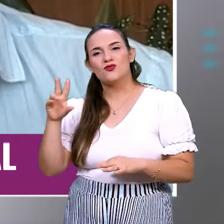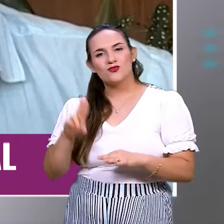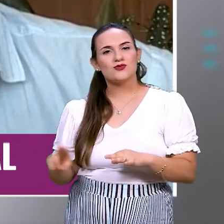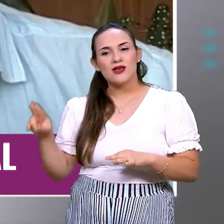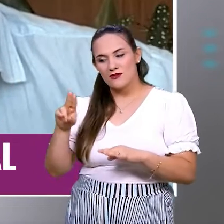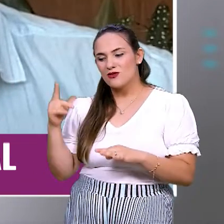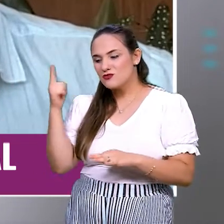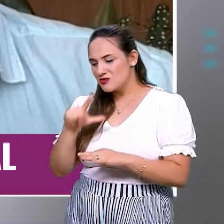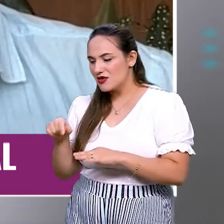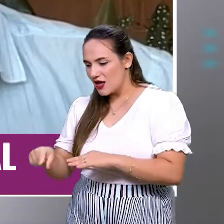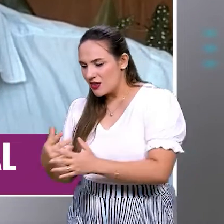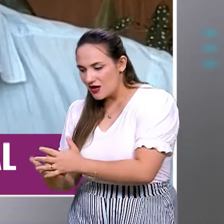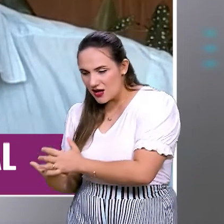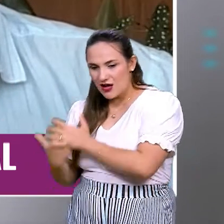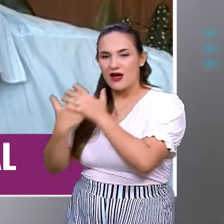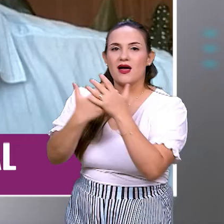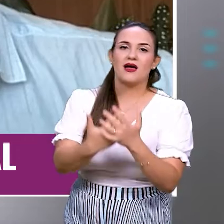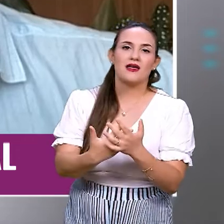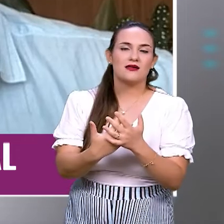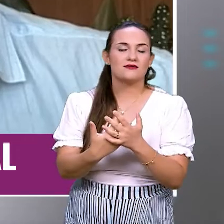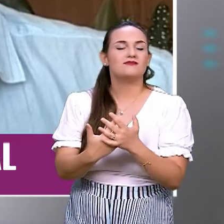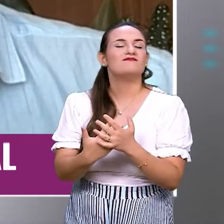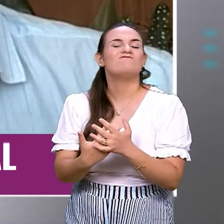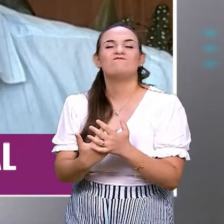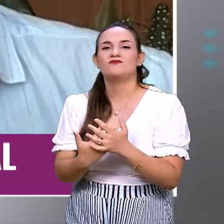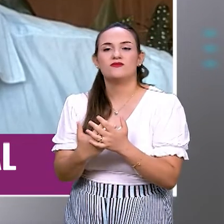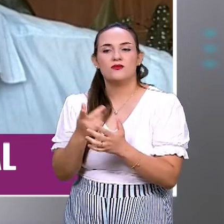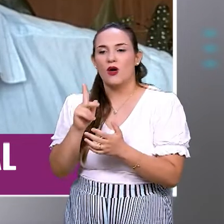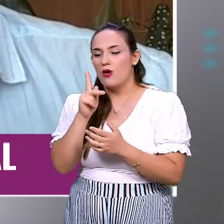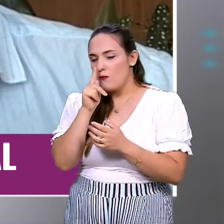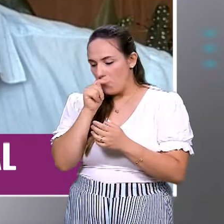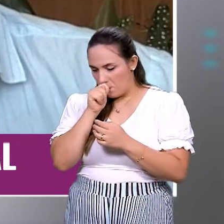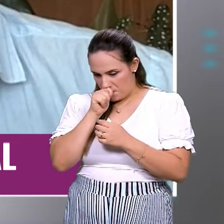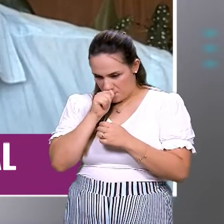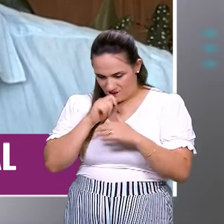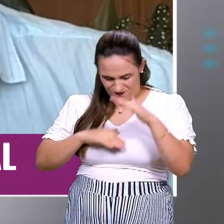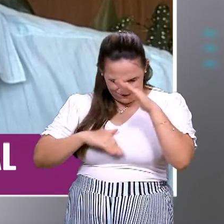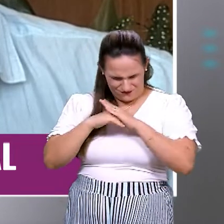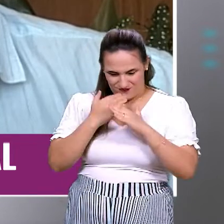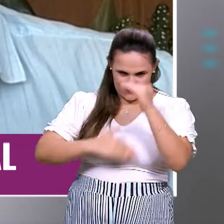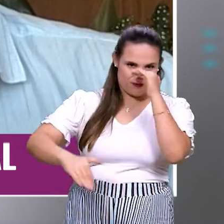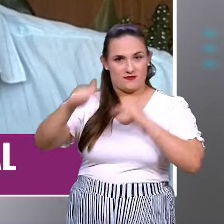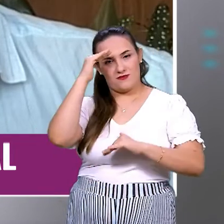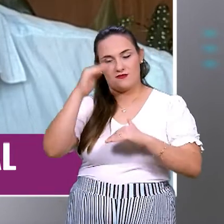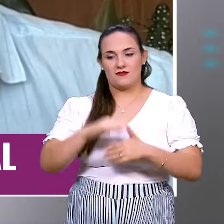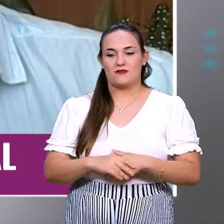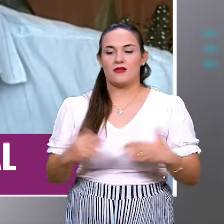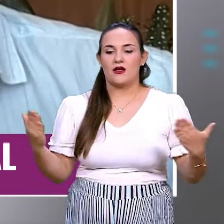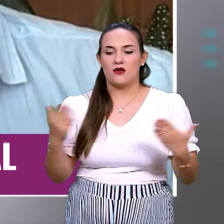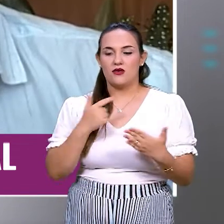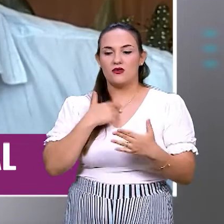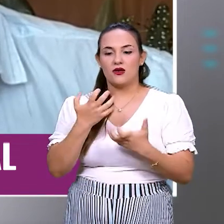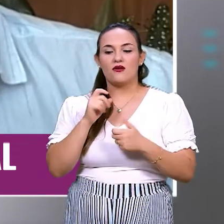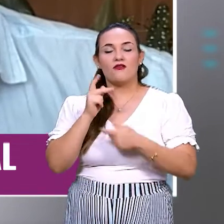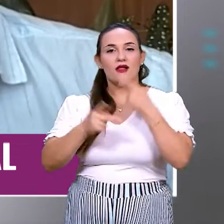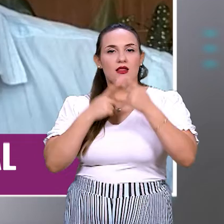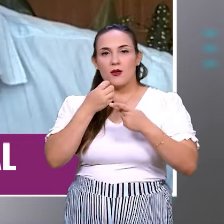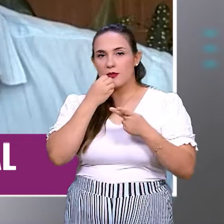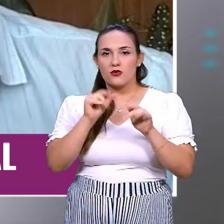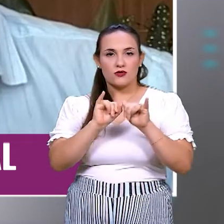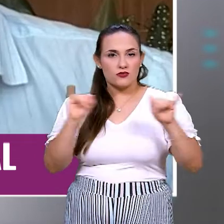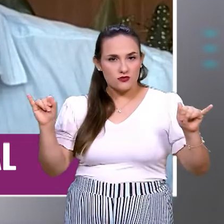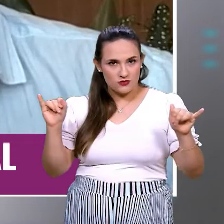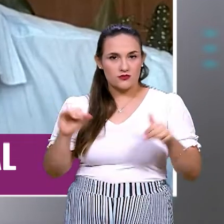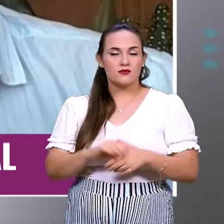também uma fase da vida importante para fazer esse exercício, para não deixar o copo encher. E agora vamos falar da